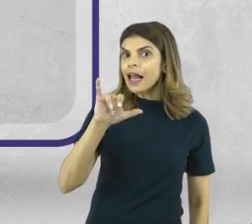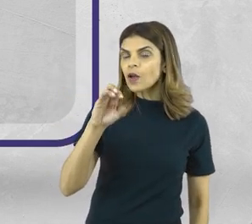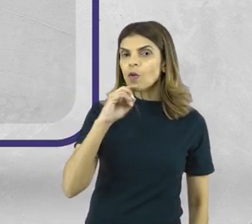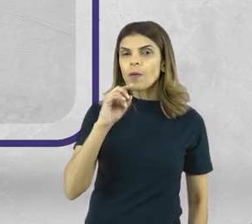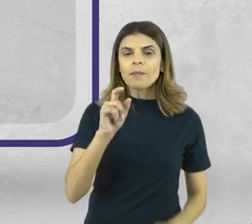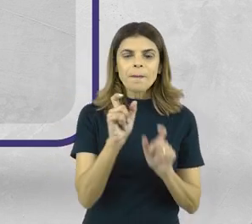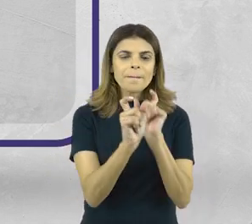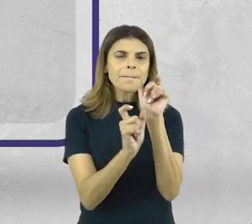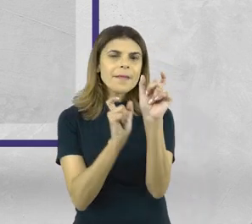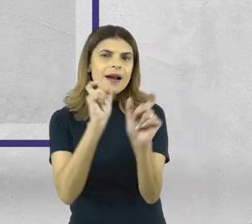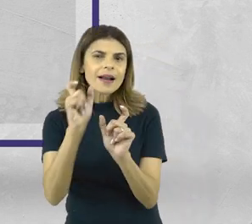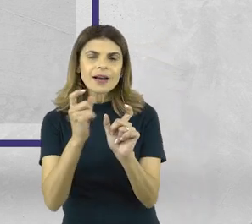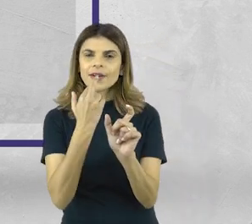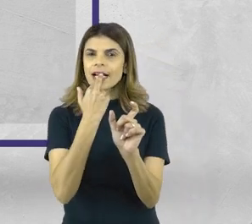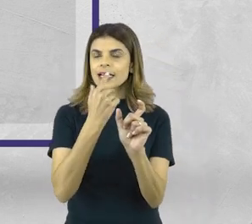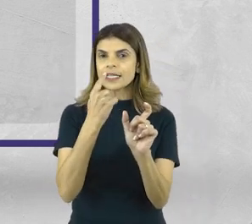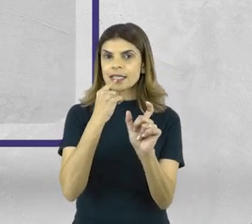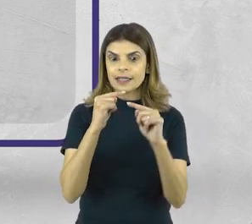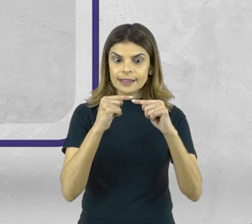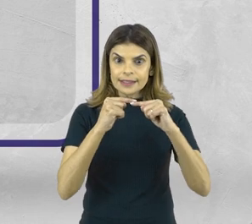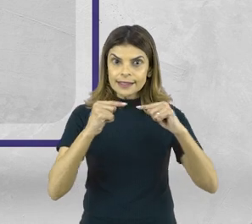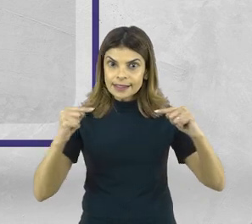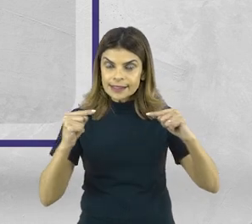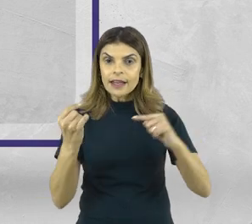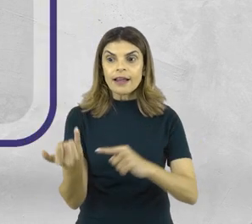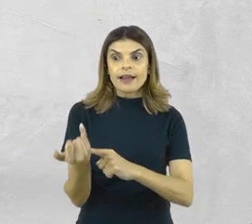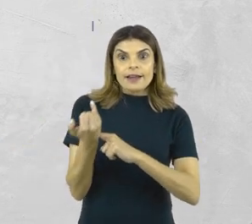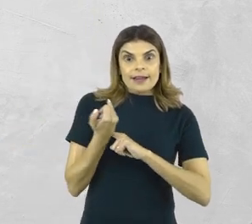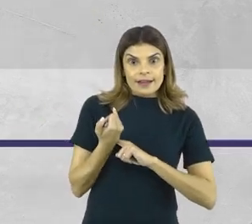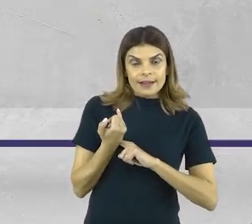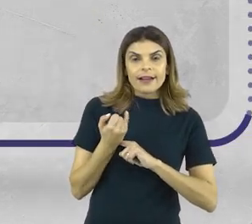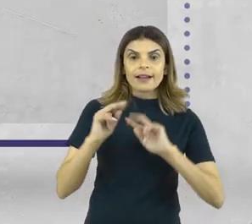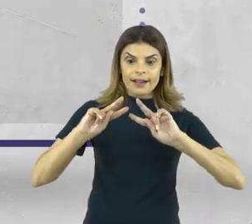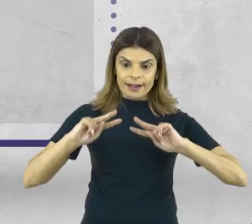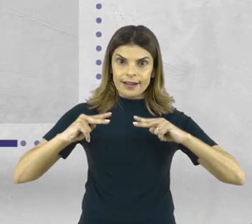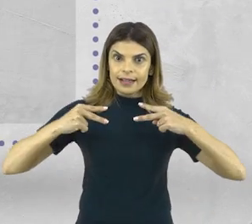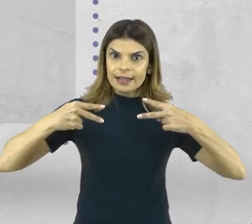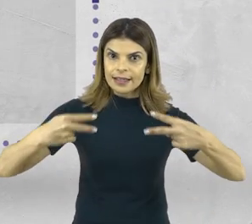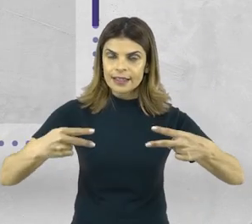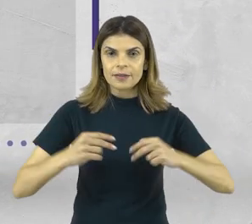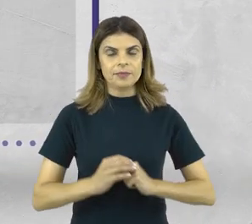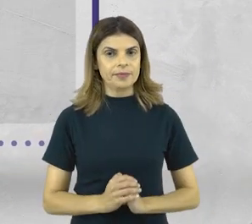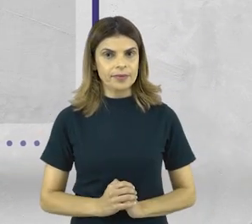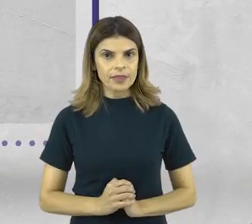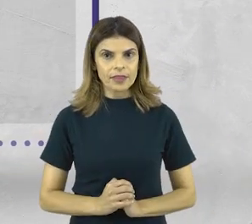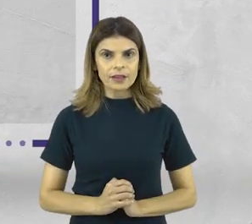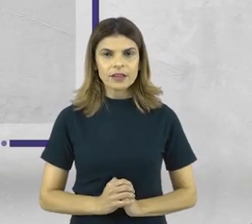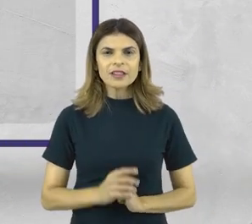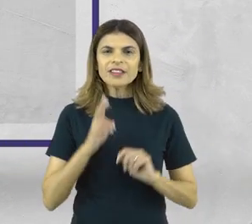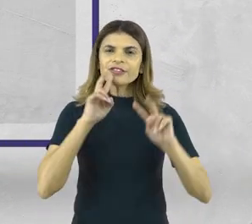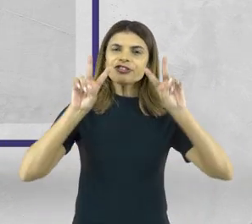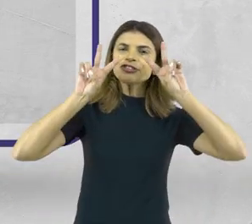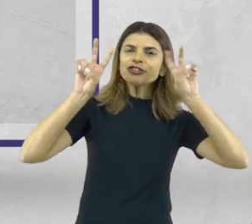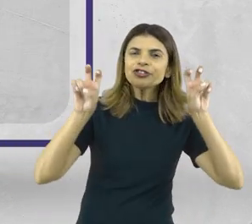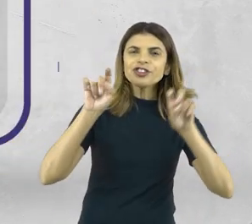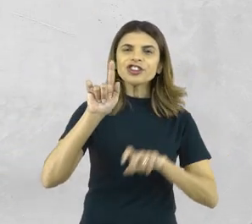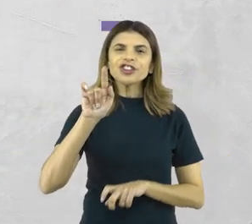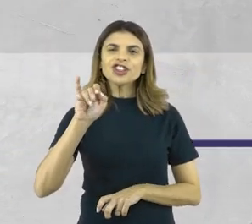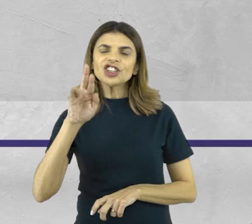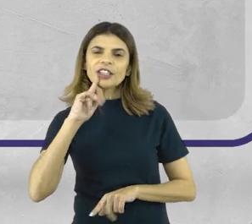palavras estrangeiras e sublinhado para indicar links. Evite o uso de gírias e